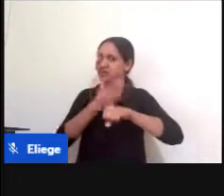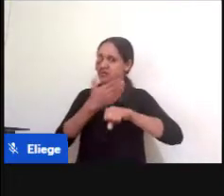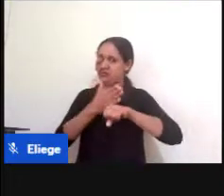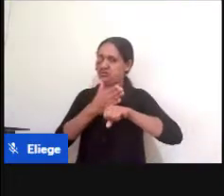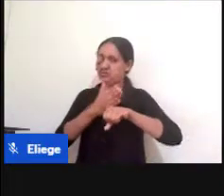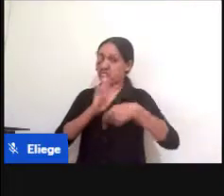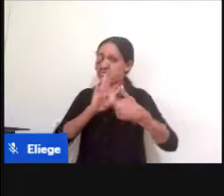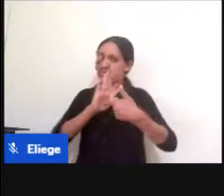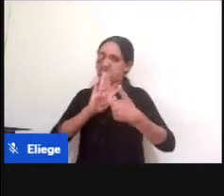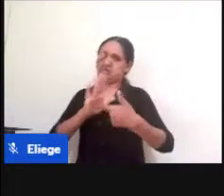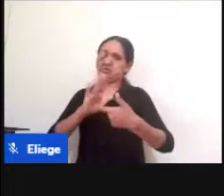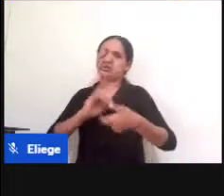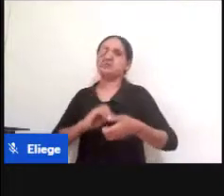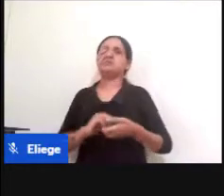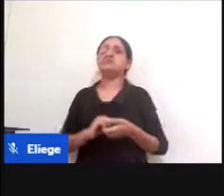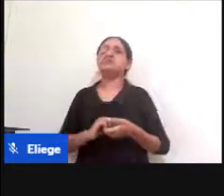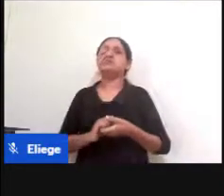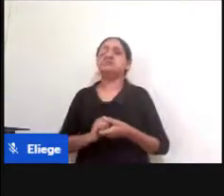Próximo slide.